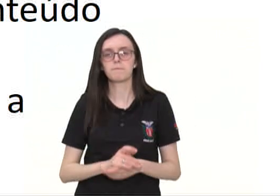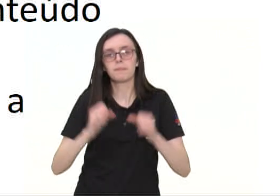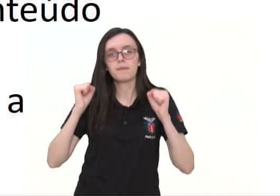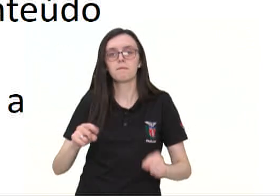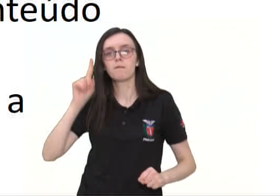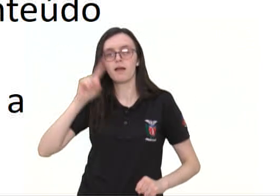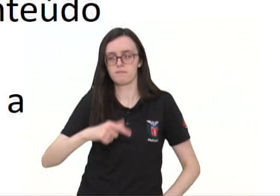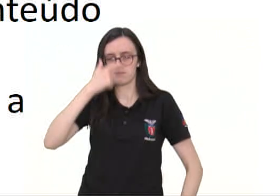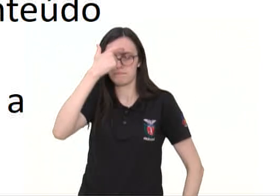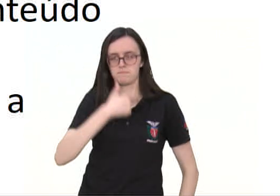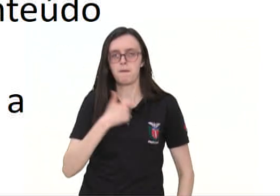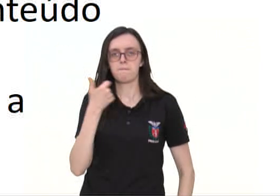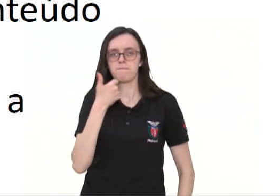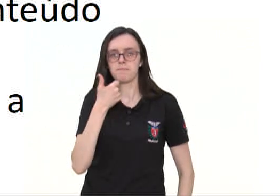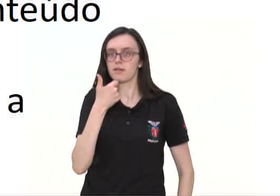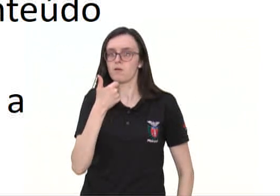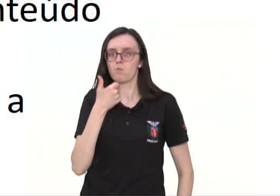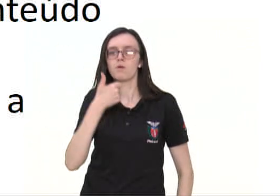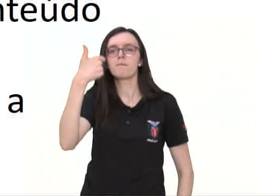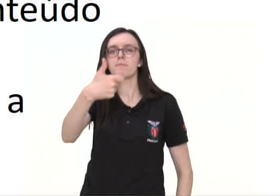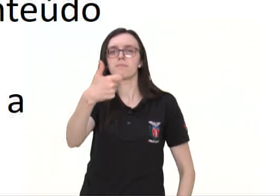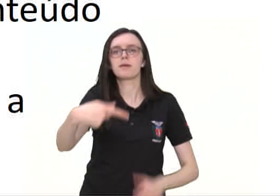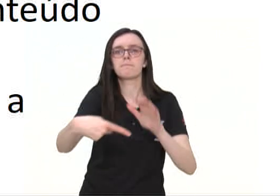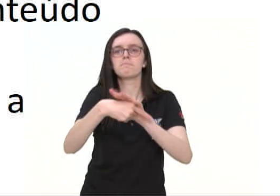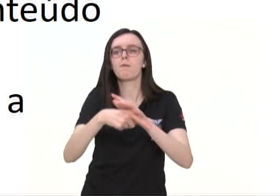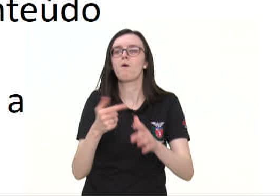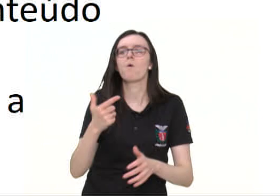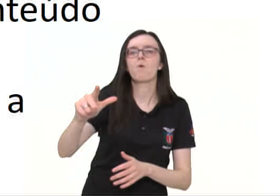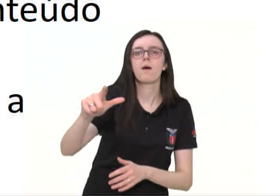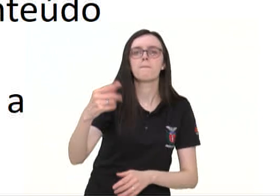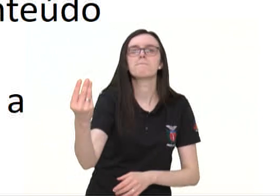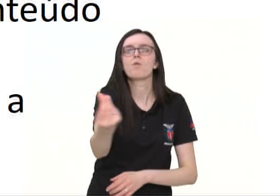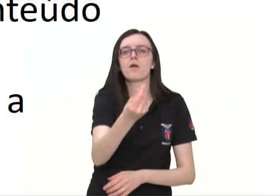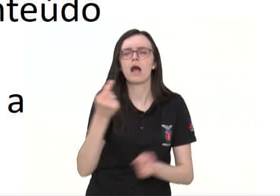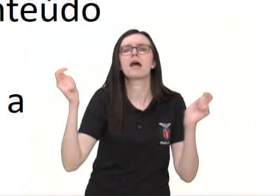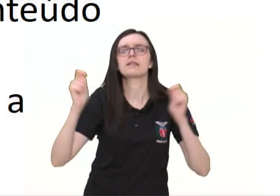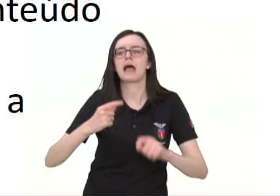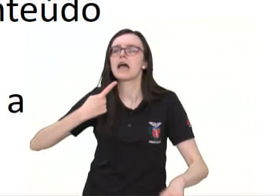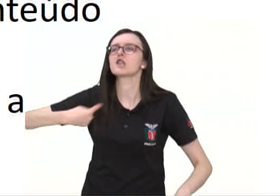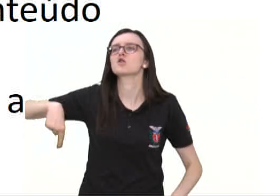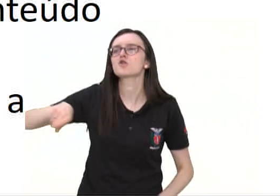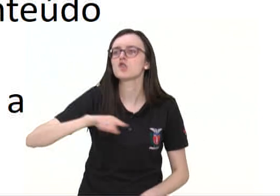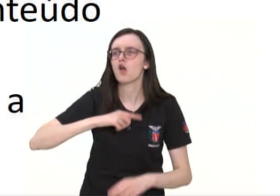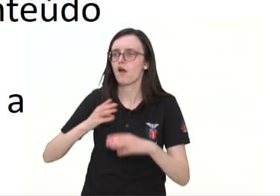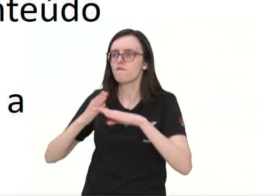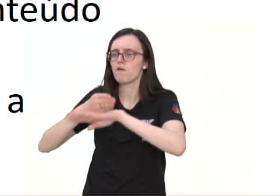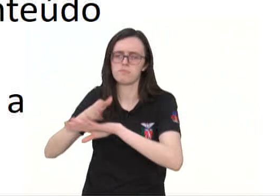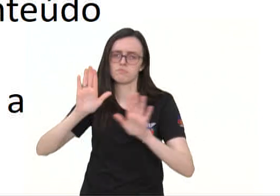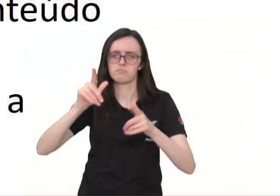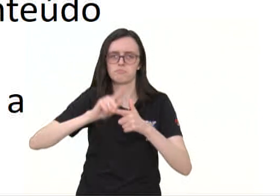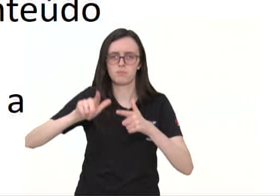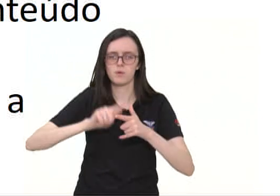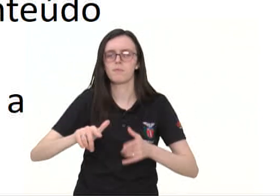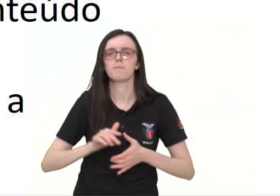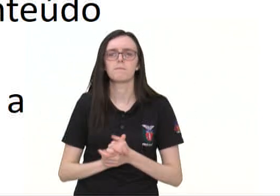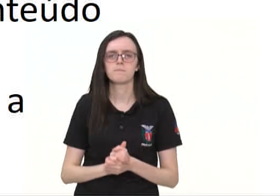na primeira pessoa do plural, então tudo bem se escrever o nós, fomos, né? Não tem